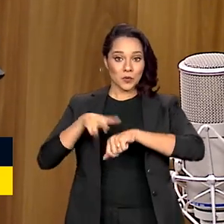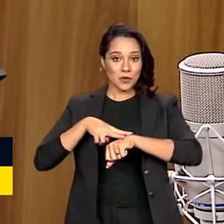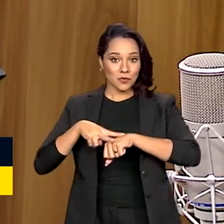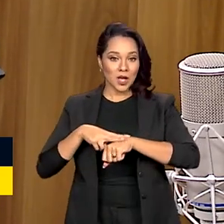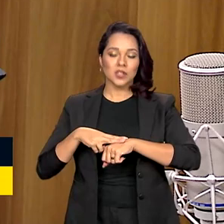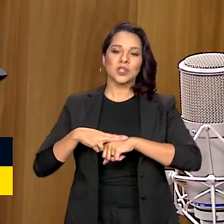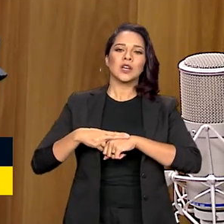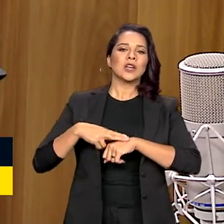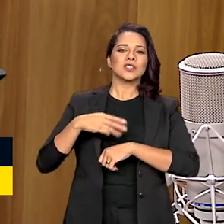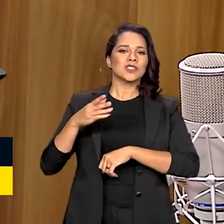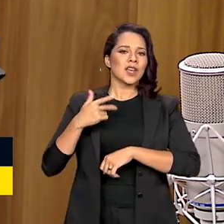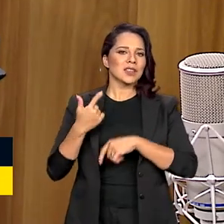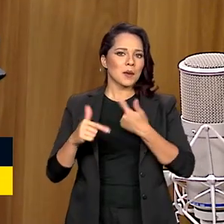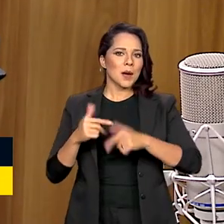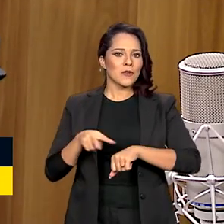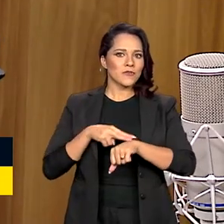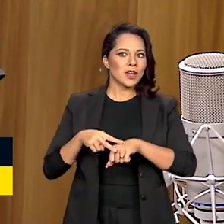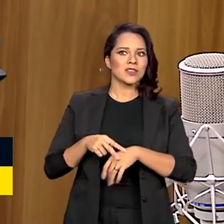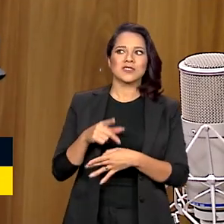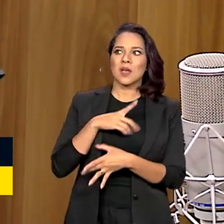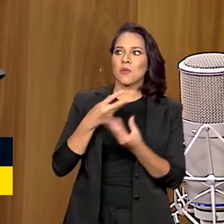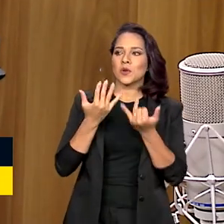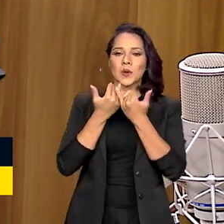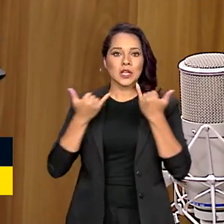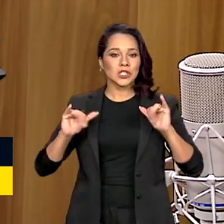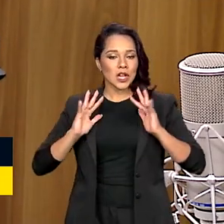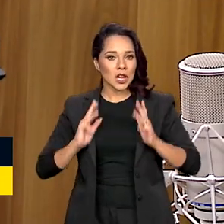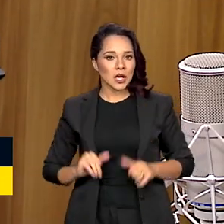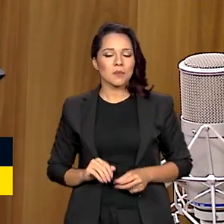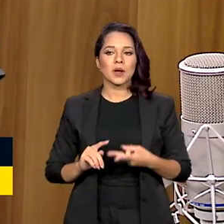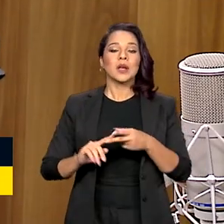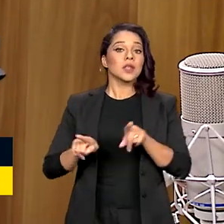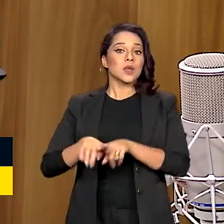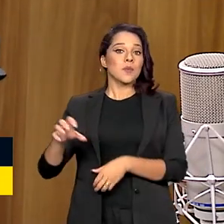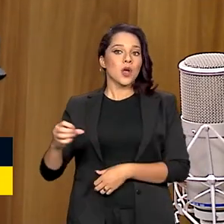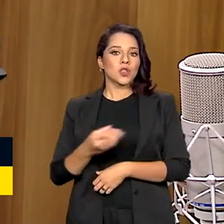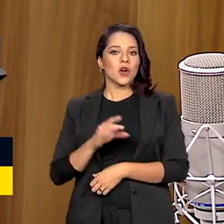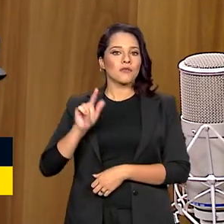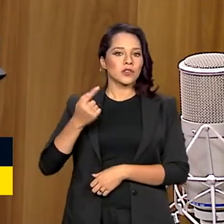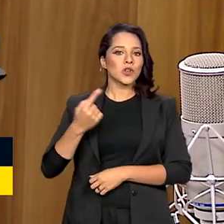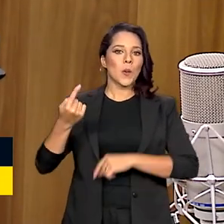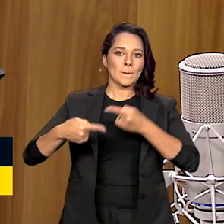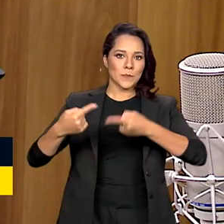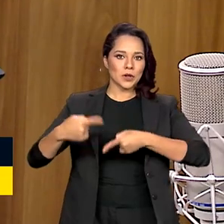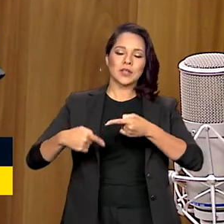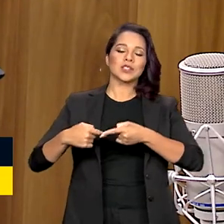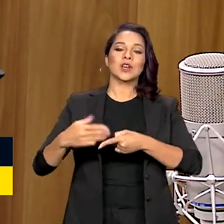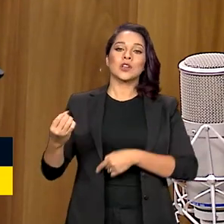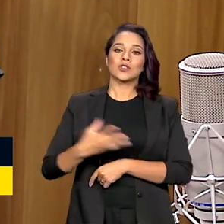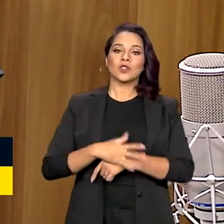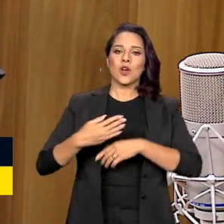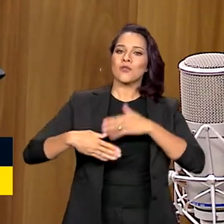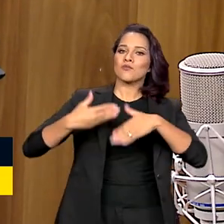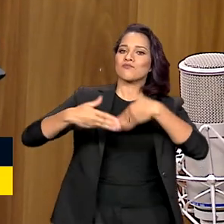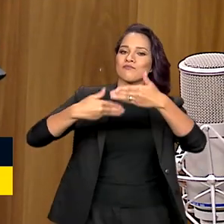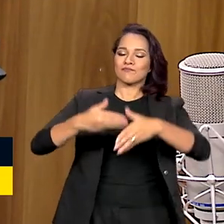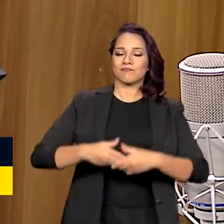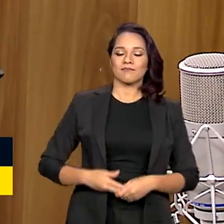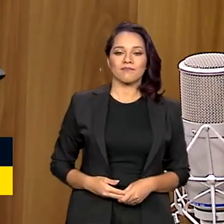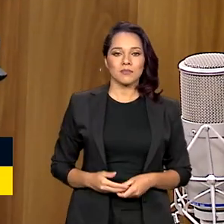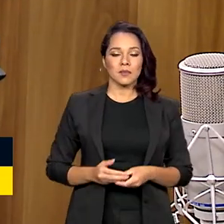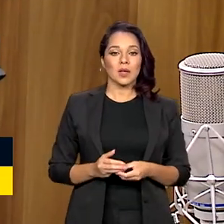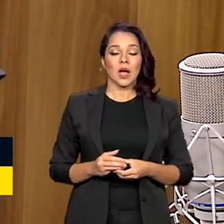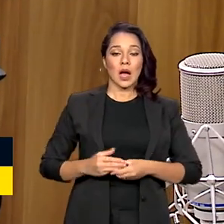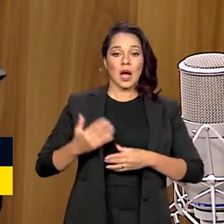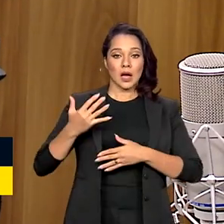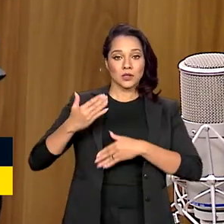a geração de emprego verde, passa muito por energia limpa e por uma nova geopolítica de uma nova cadeia de suprimento. A